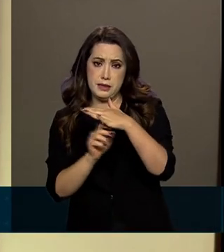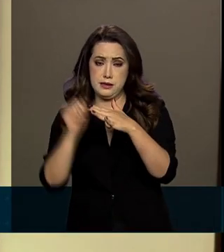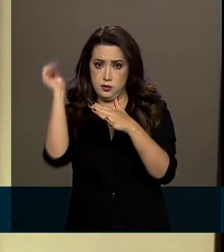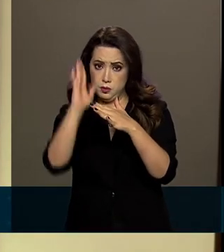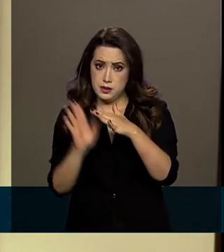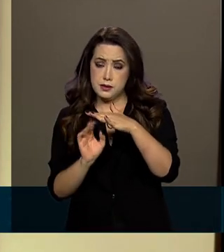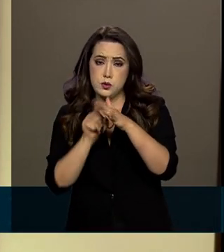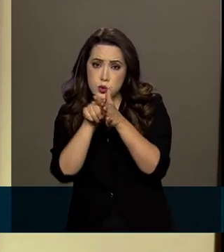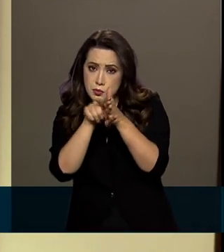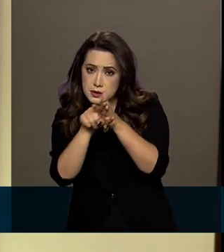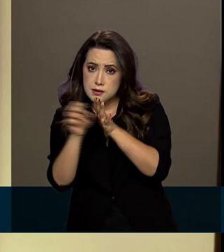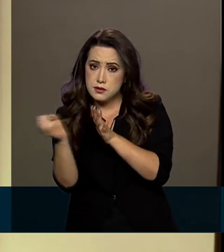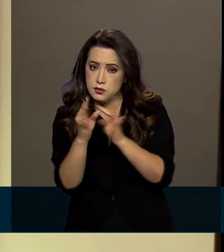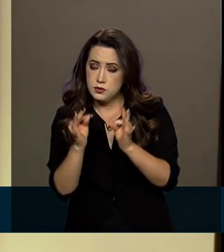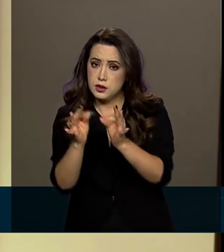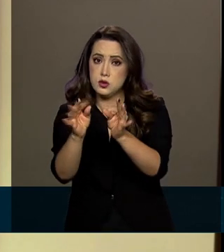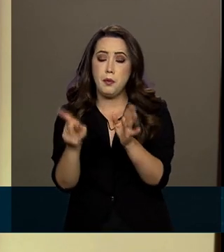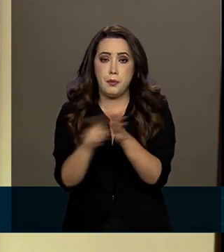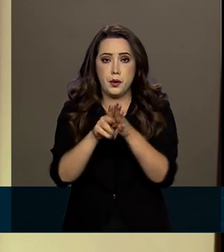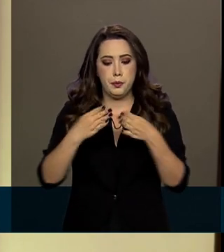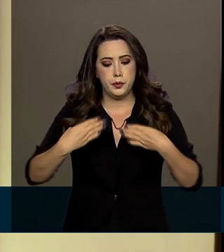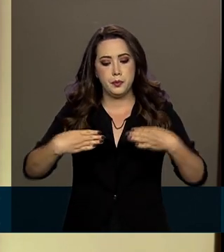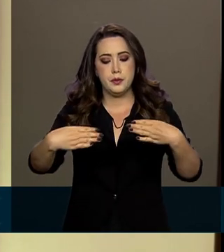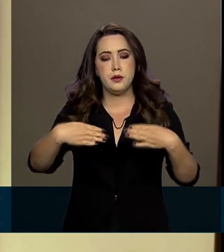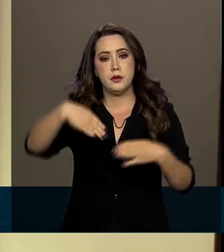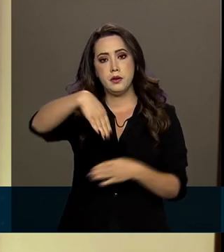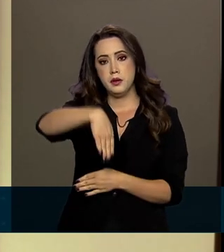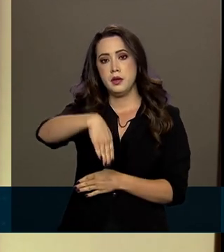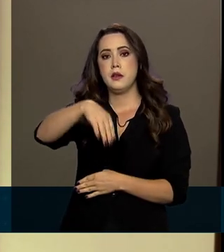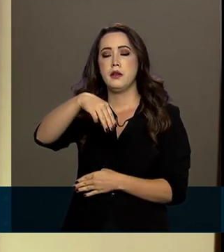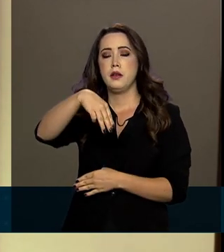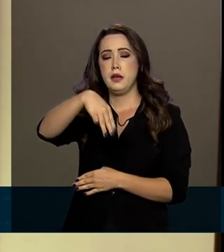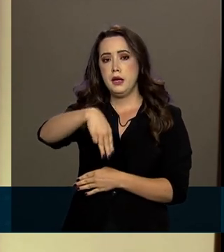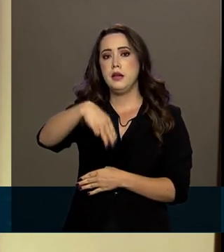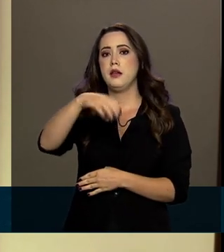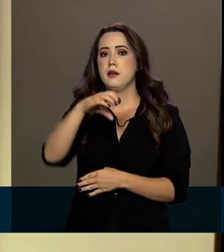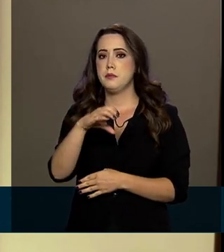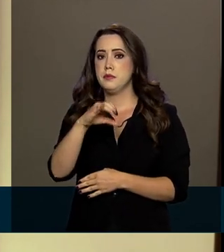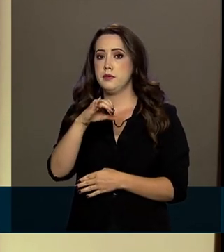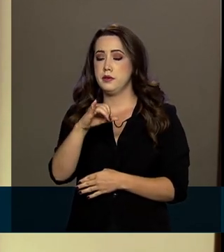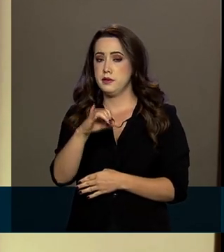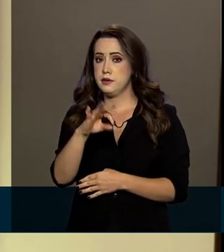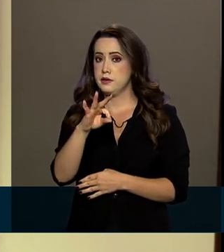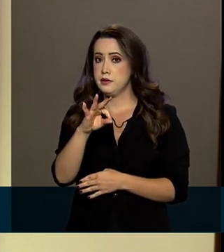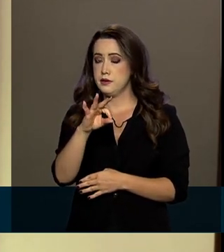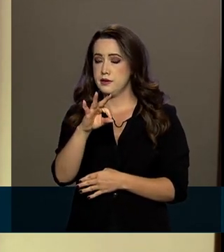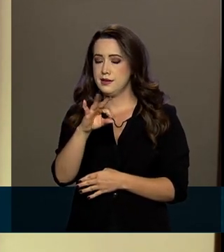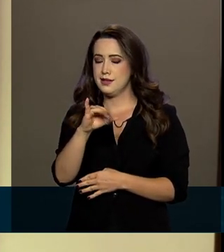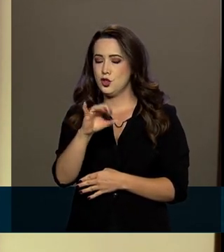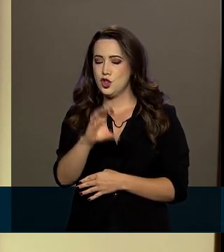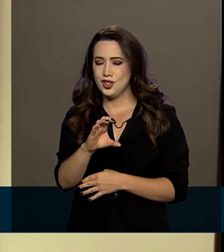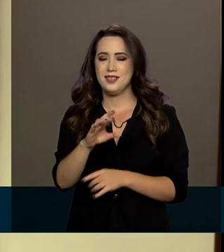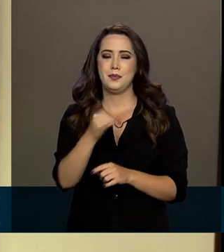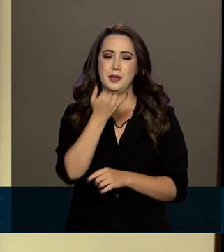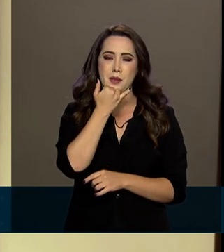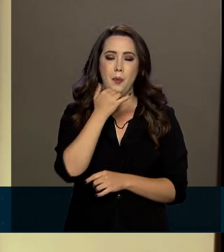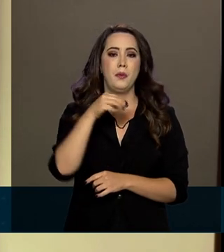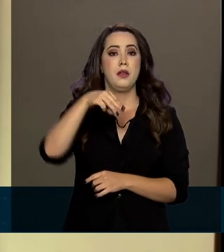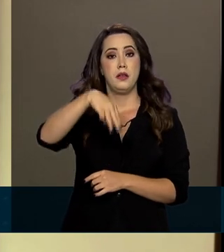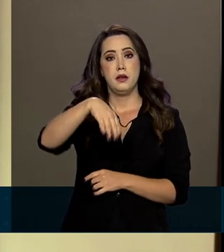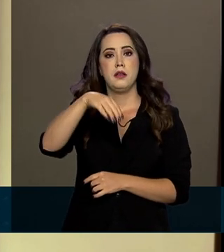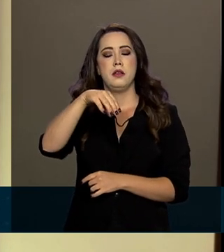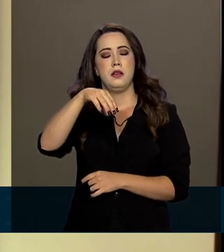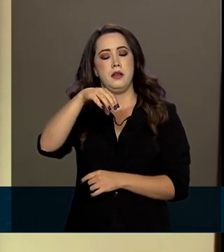Inovação Industrial, do Ministério da Ciência, Tecnologia e Inovações, que investiu no projeto R